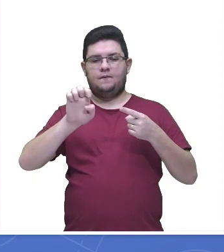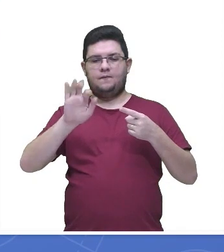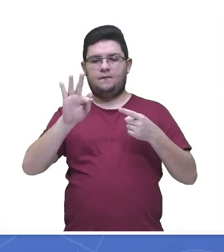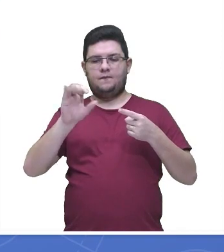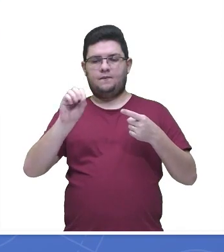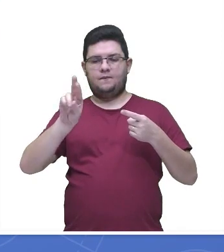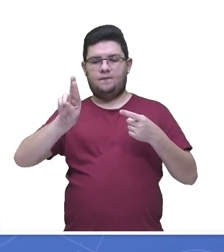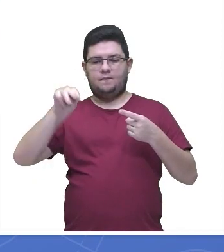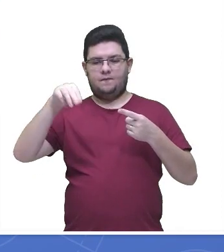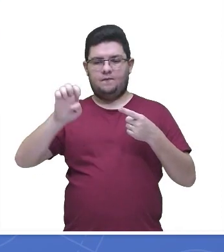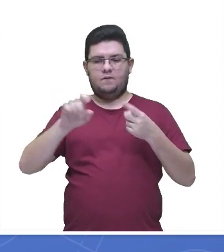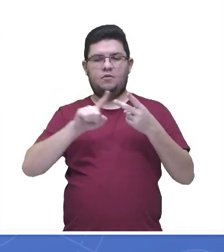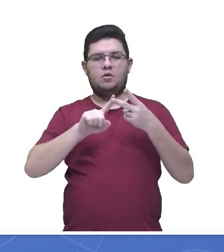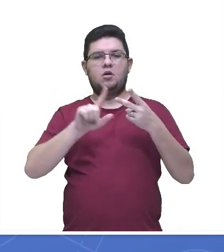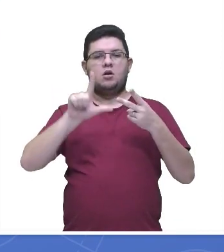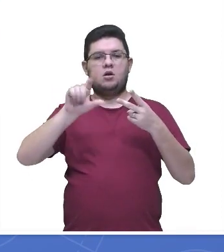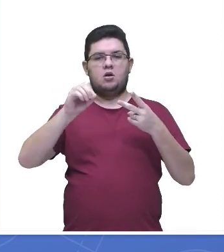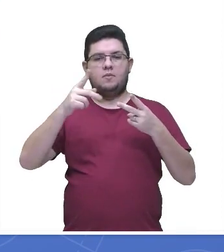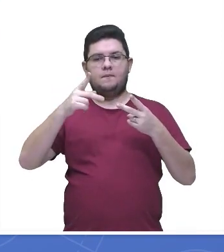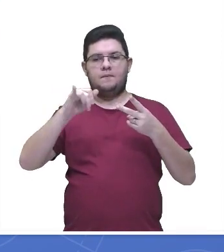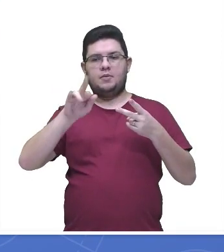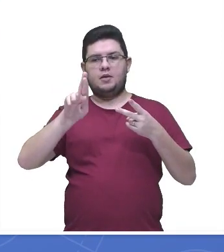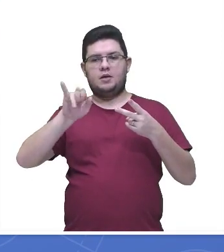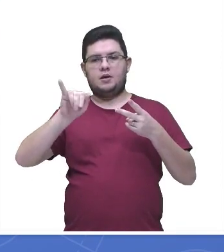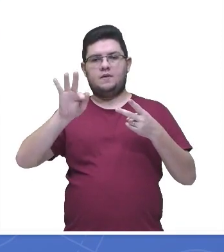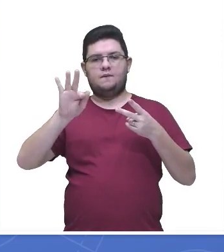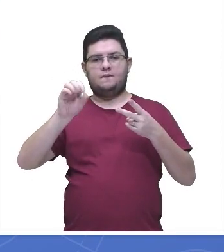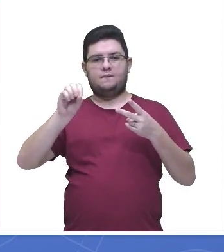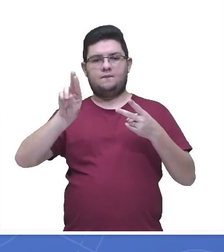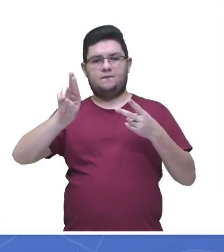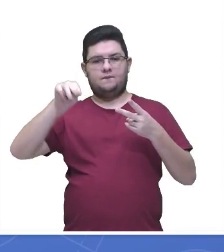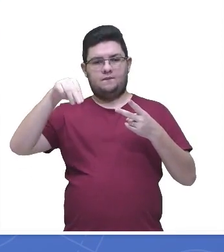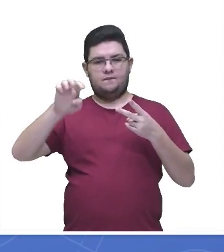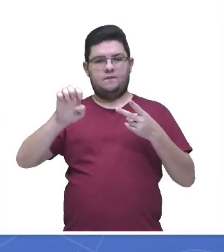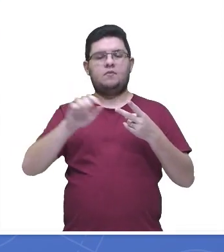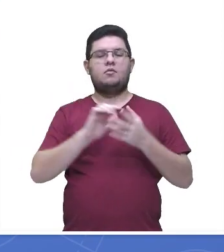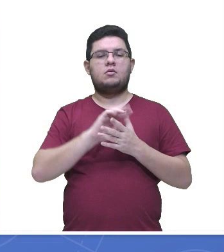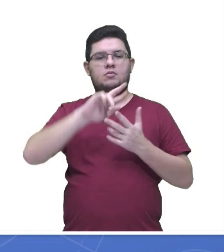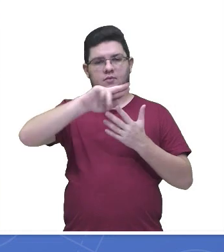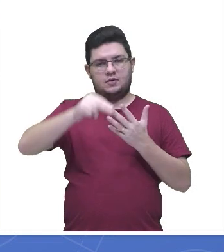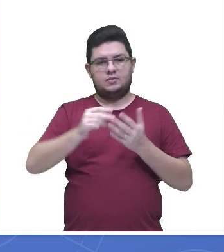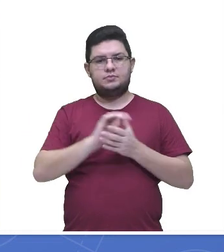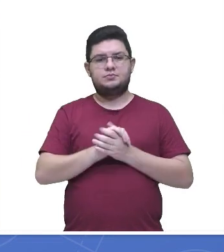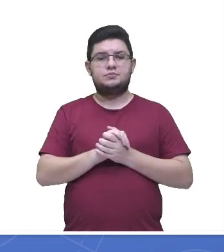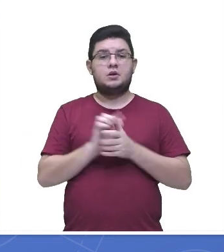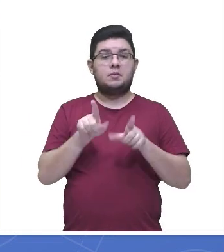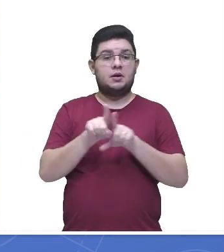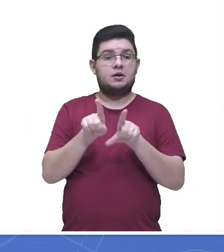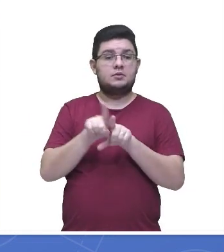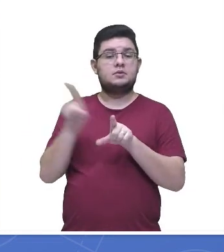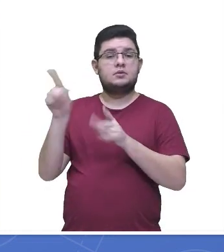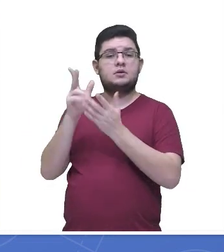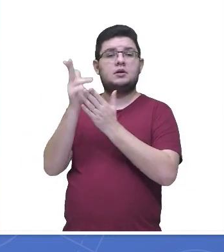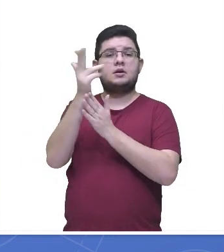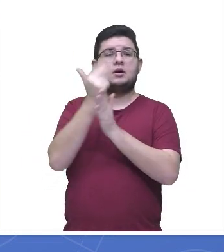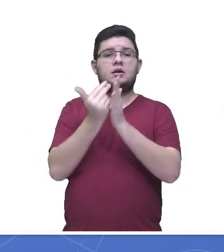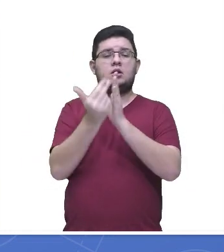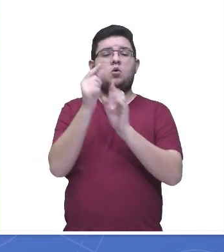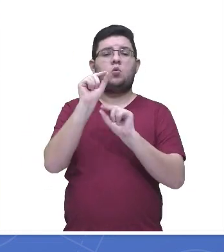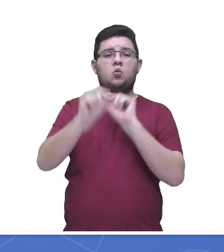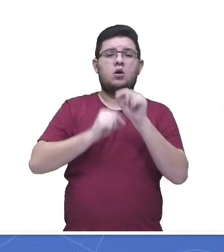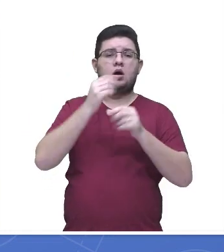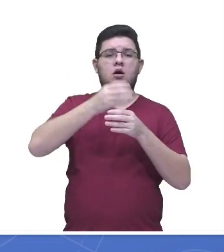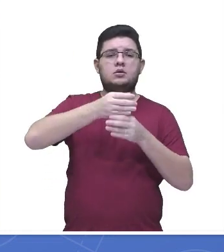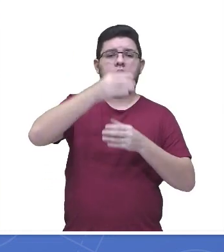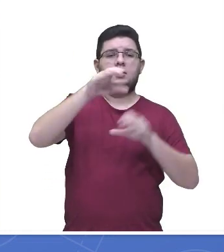a alusão à vegetação. A terceira questão, desenhe 2 colunas, né, com seus respectivos